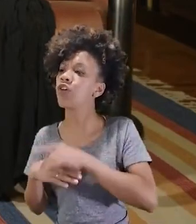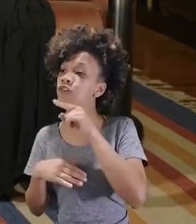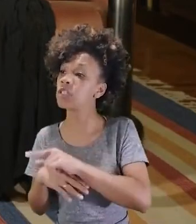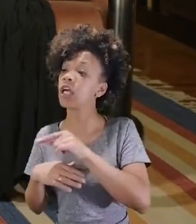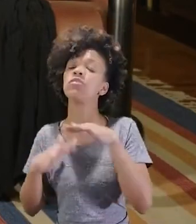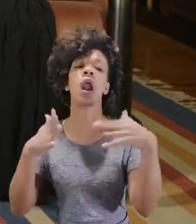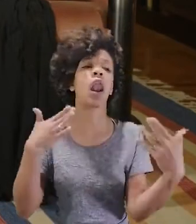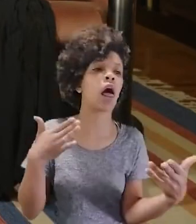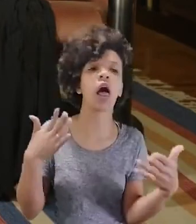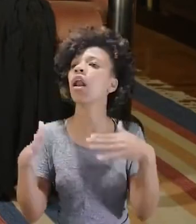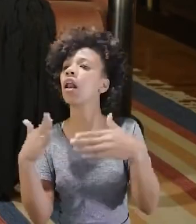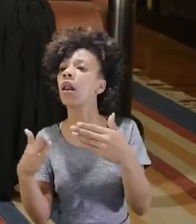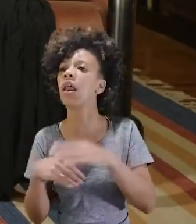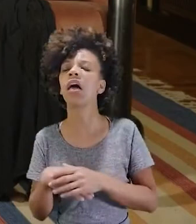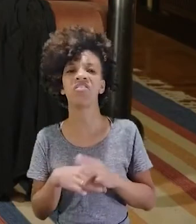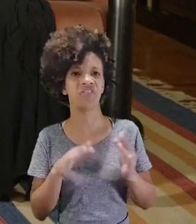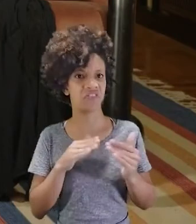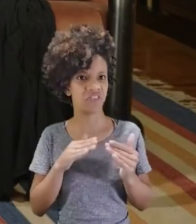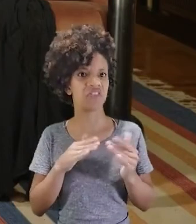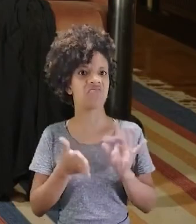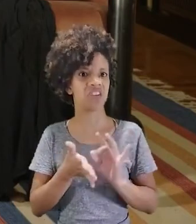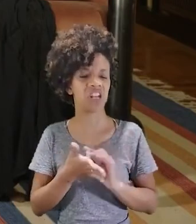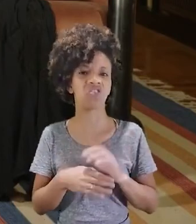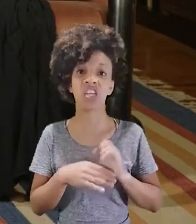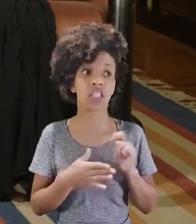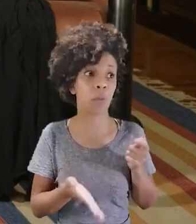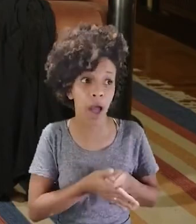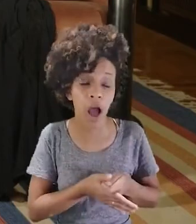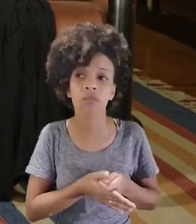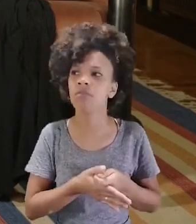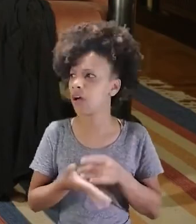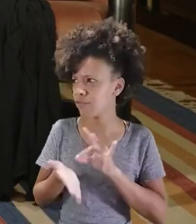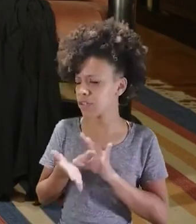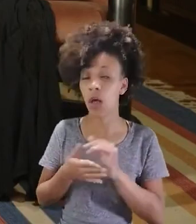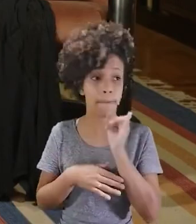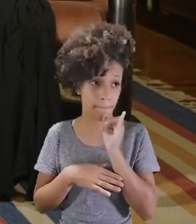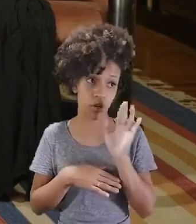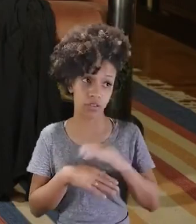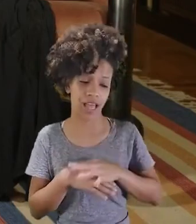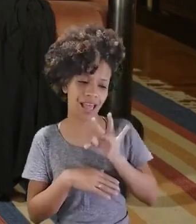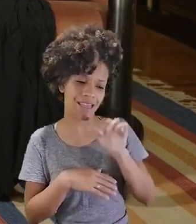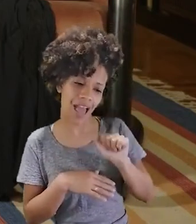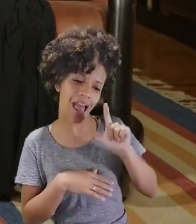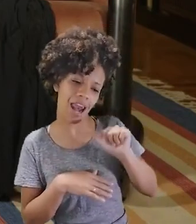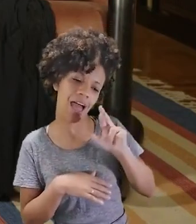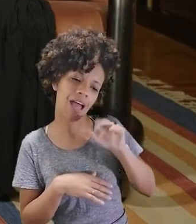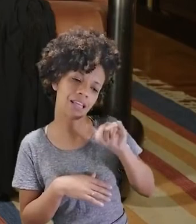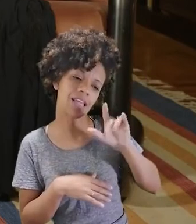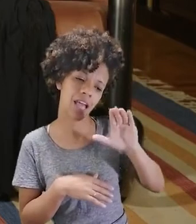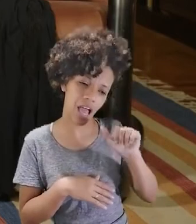ver elástico agradar verdade O que é isso se não pagar vai abrir na verdade por ele tá lá a